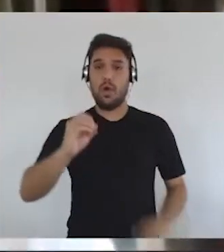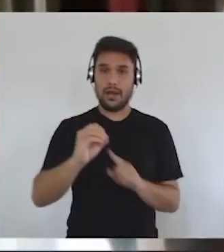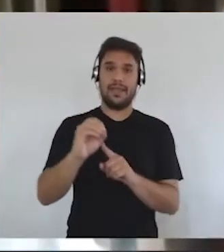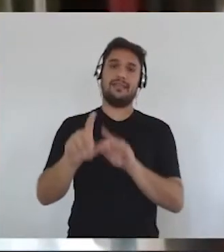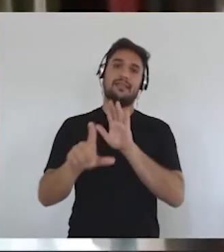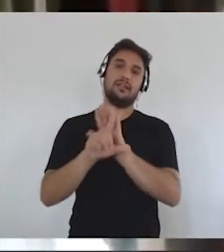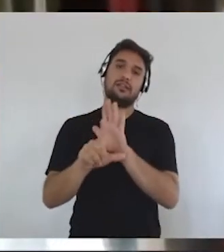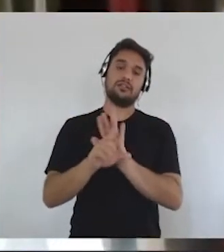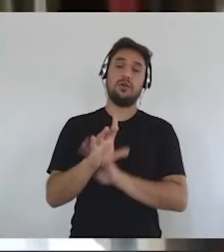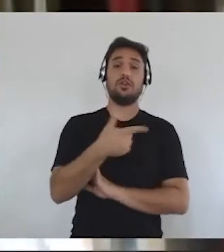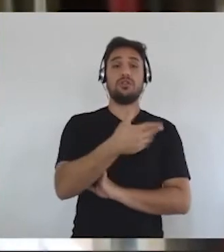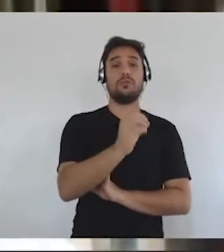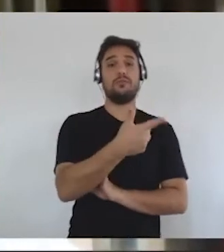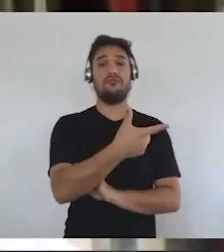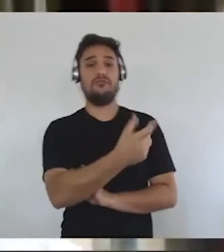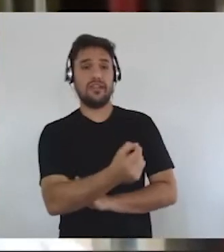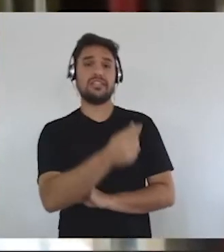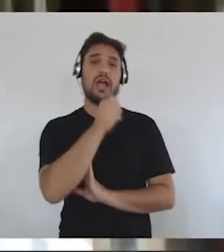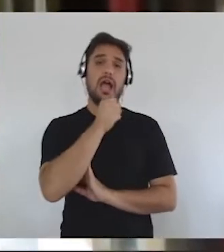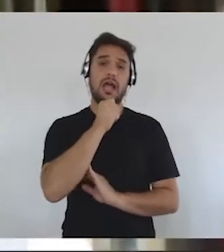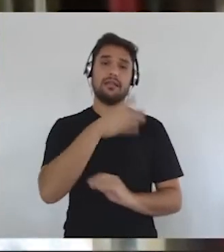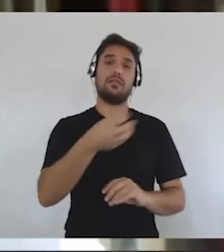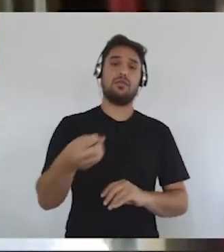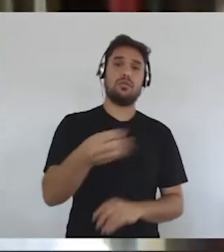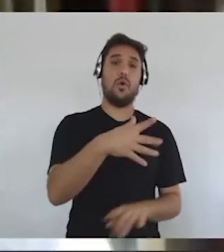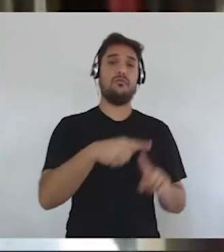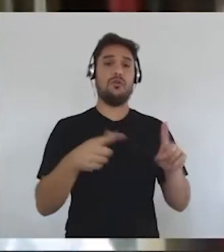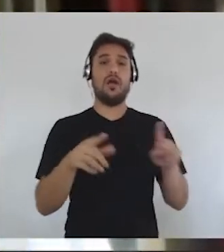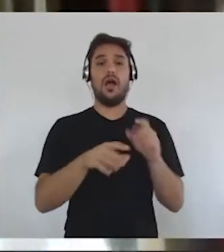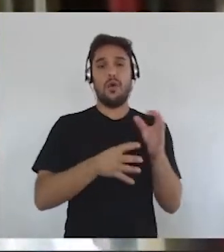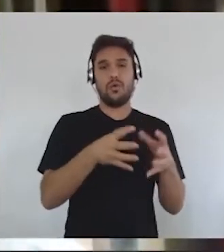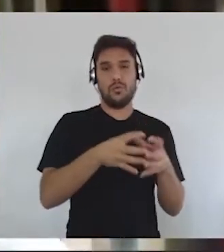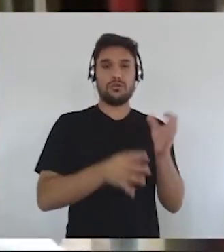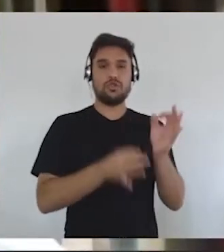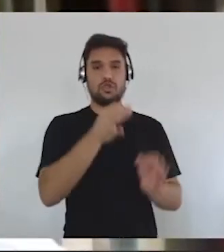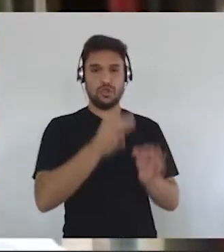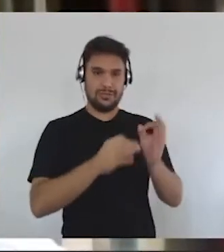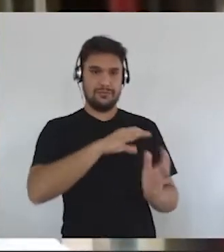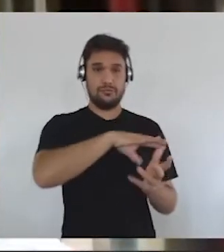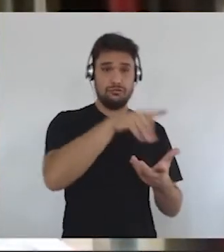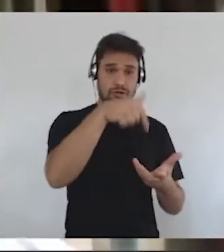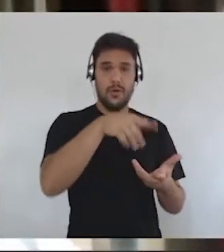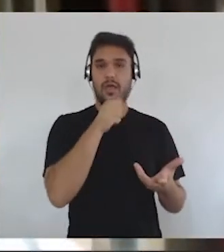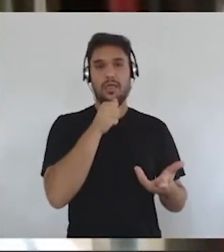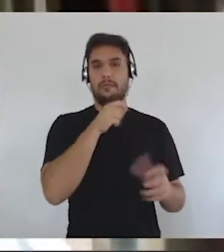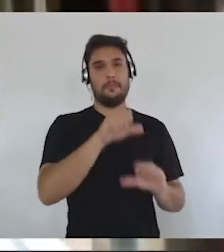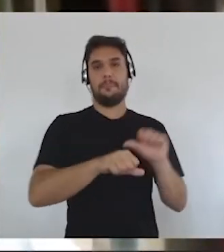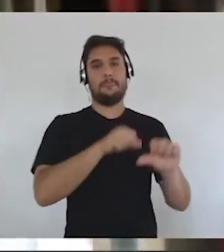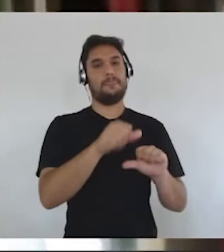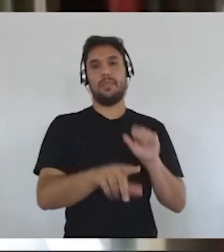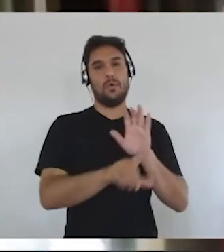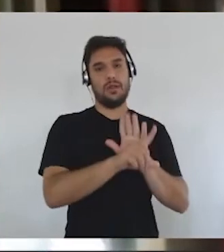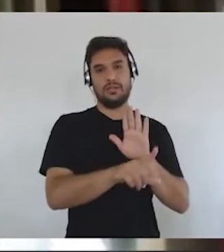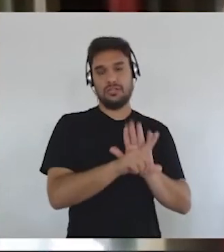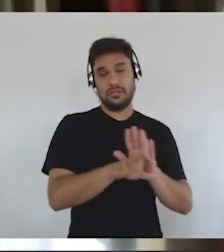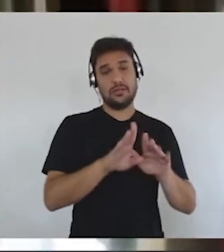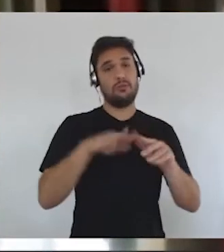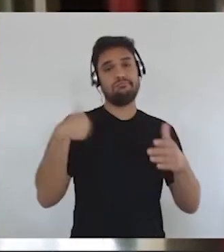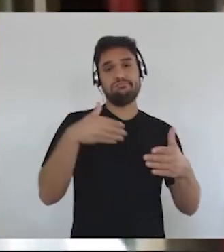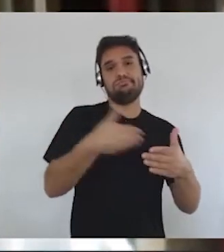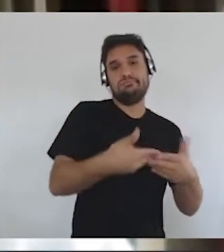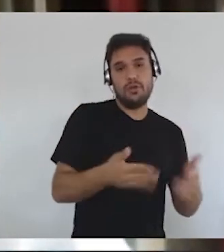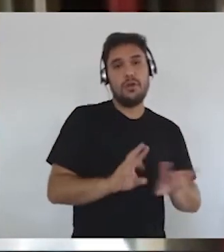e de 2020, o capítulo ainda está atualizado, a Corte Internacional de Justiça não mudou a sua jurisprudência. Portanto, por esses três